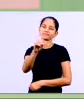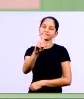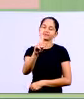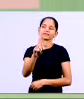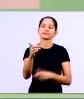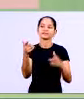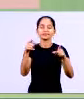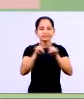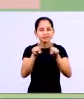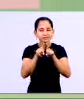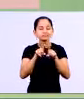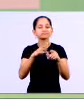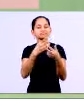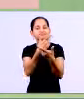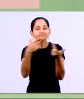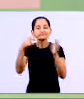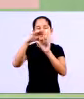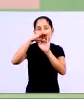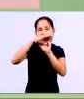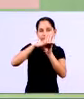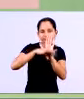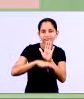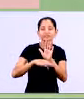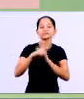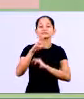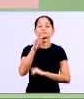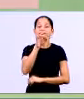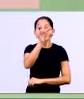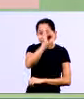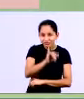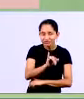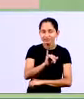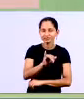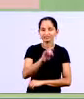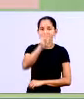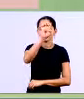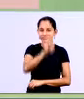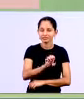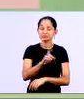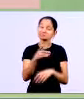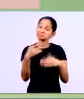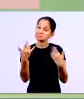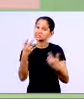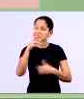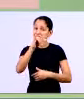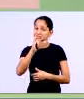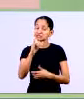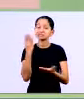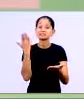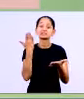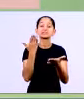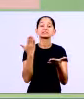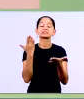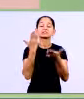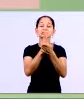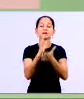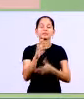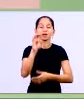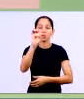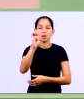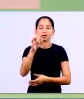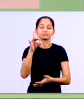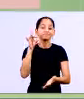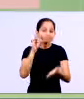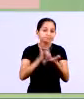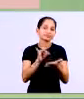camoniano, açoriano, rosiano, tudo agora se a palavra... A não ser se a palavra terminar em etônico. Guiné